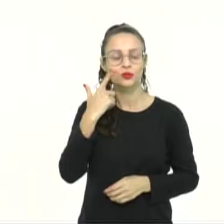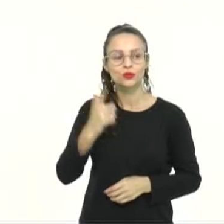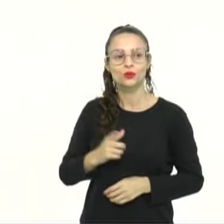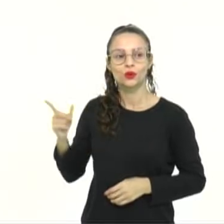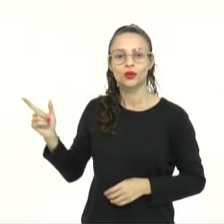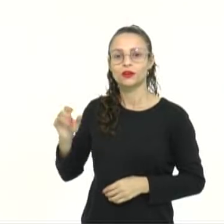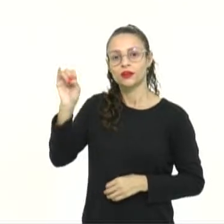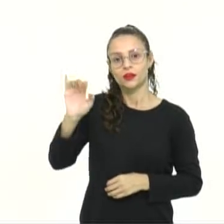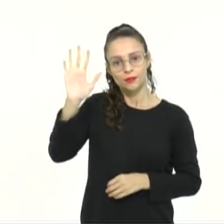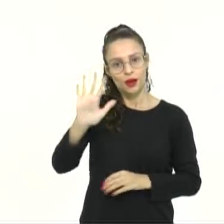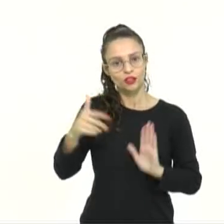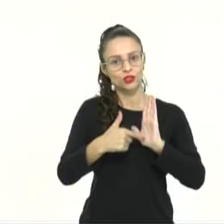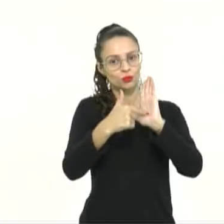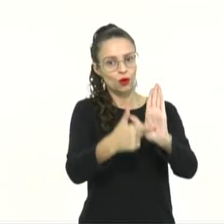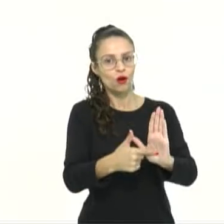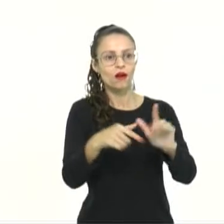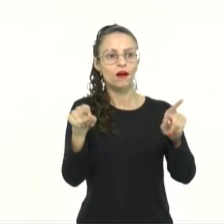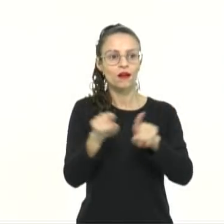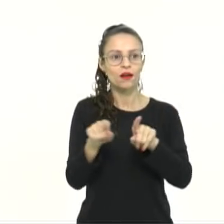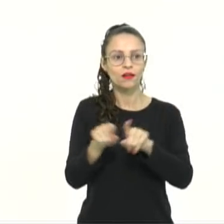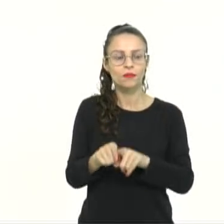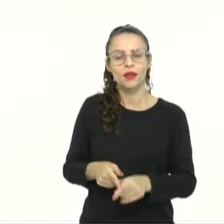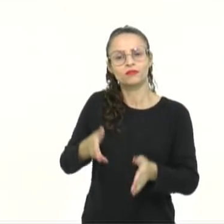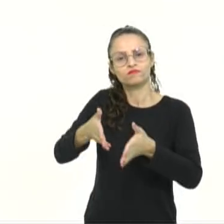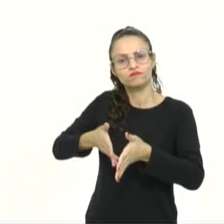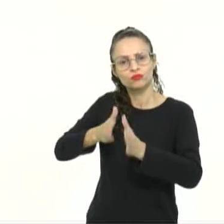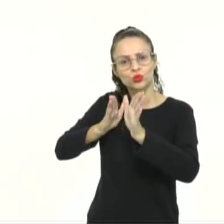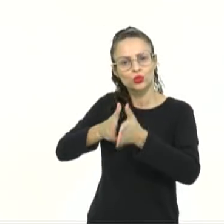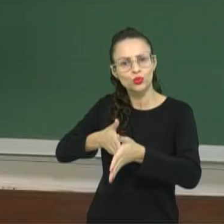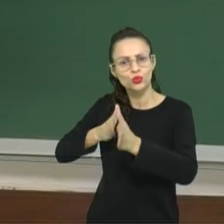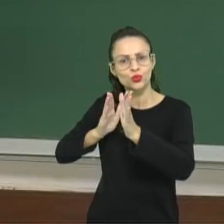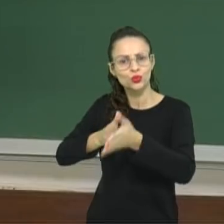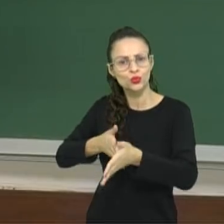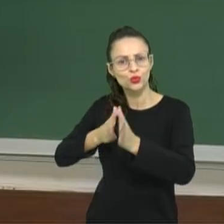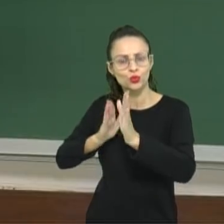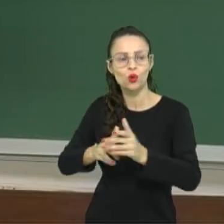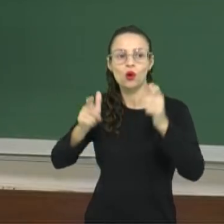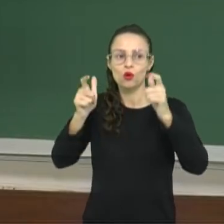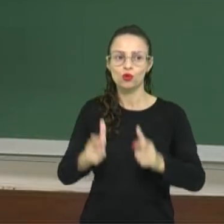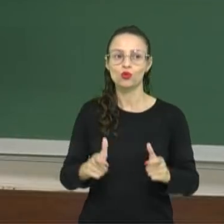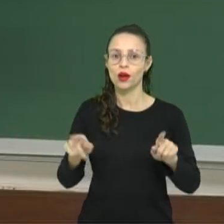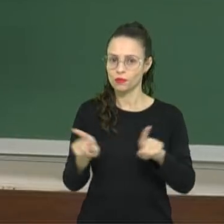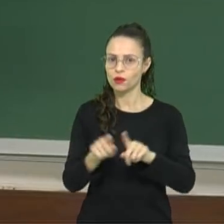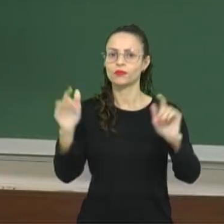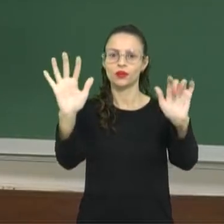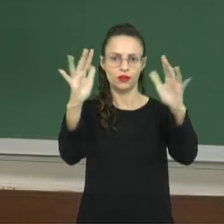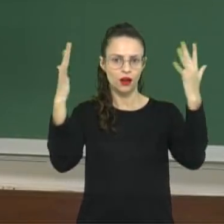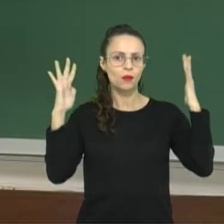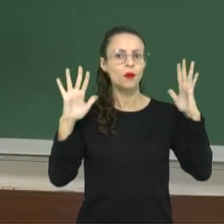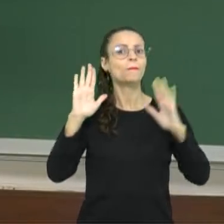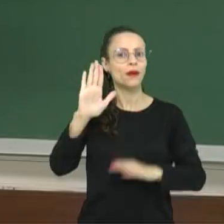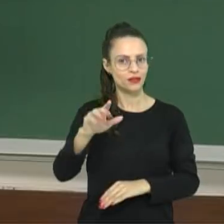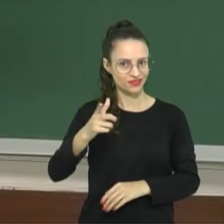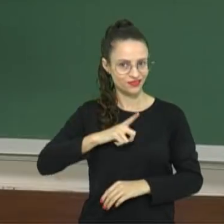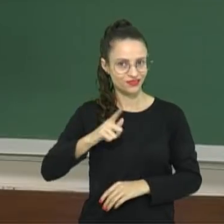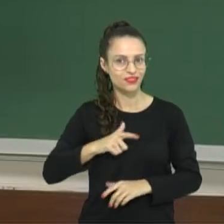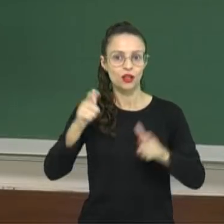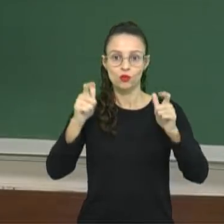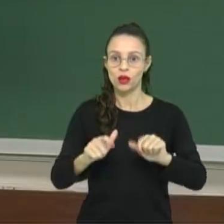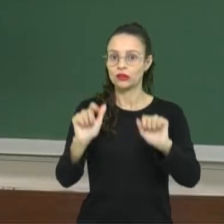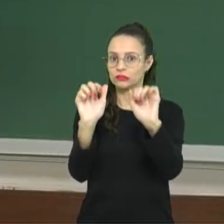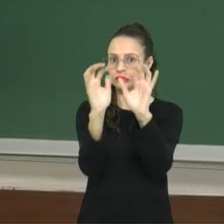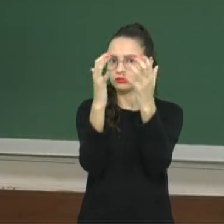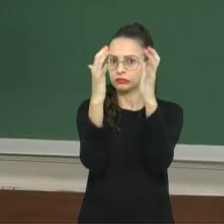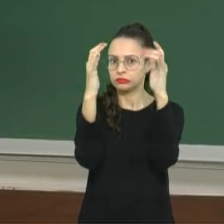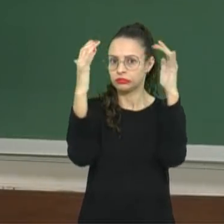a imagem traz isso para nós e ali o deslocamento deles aqui numa área de campos, mas eles também se deslocavam por áreas onde a floresta